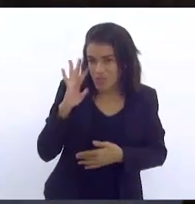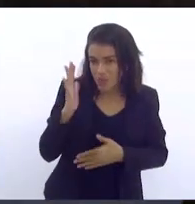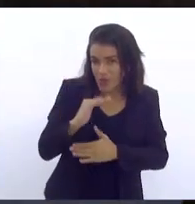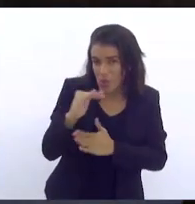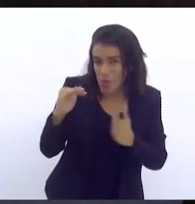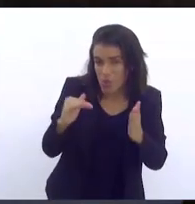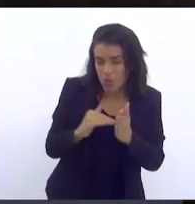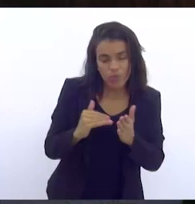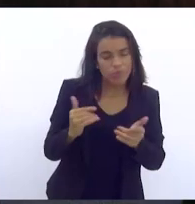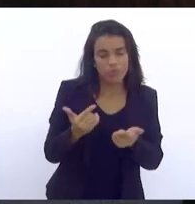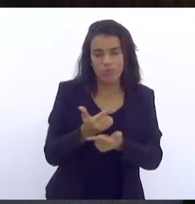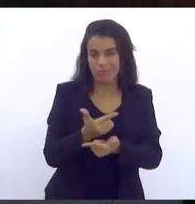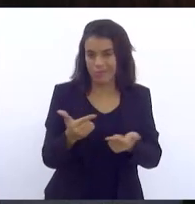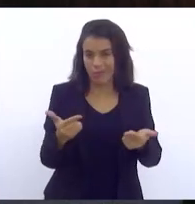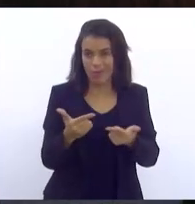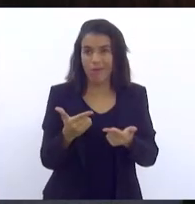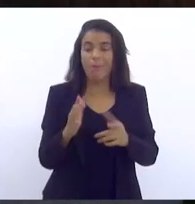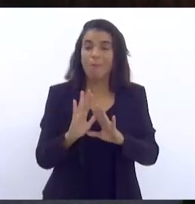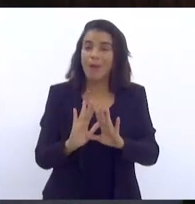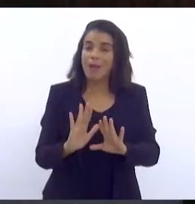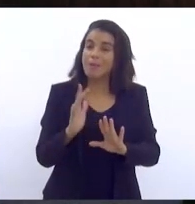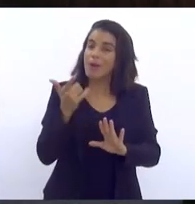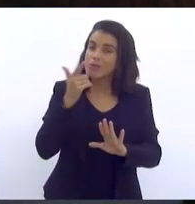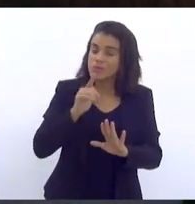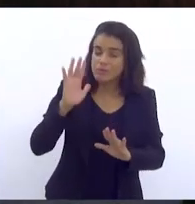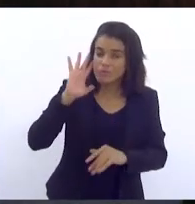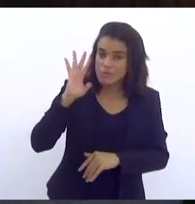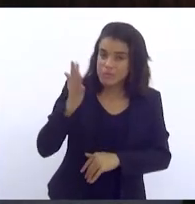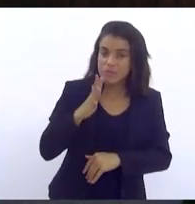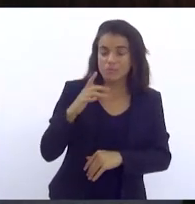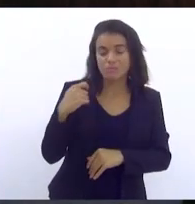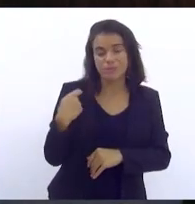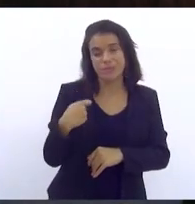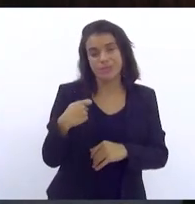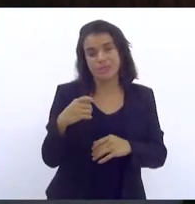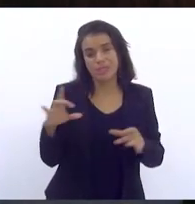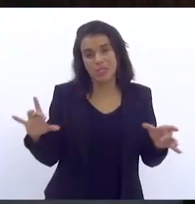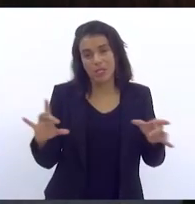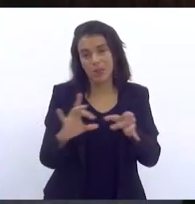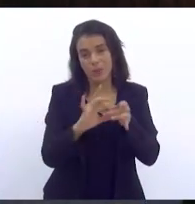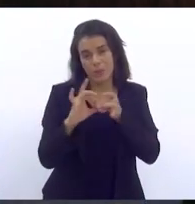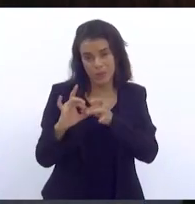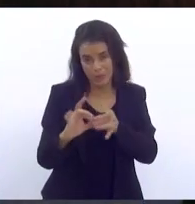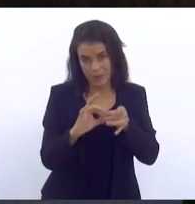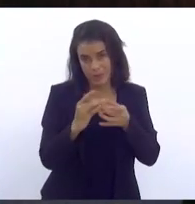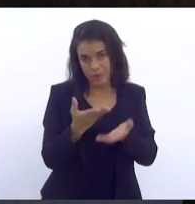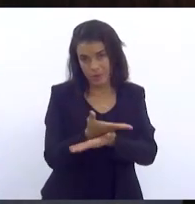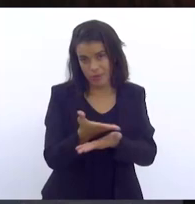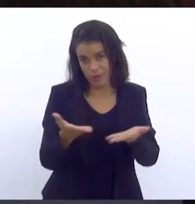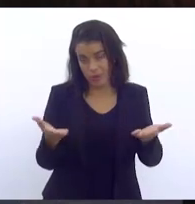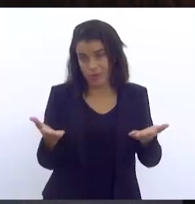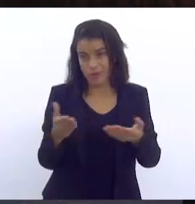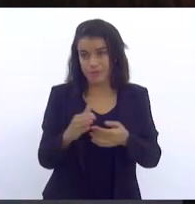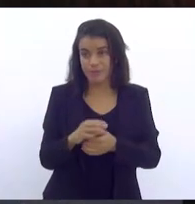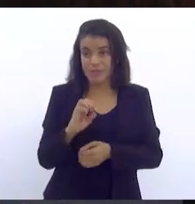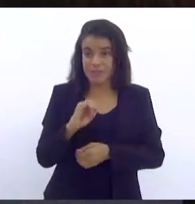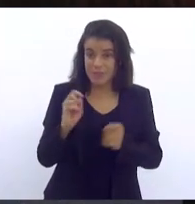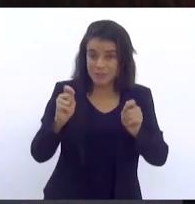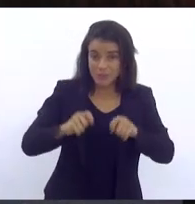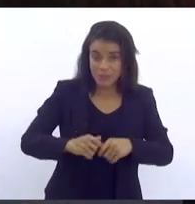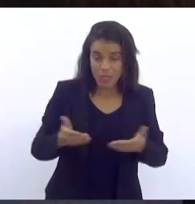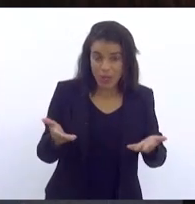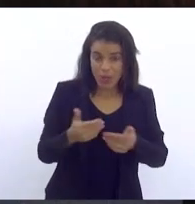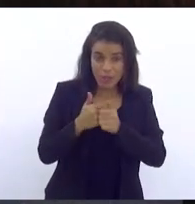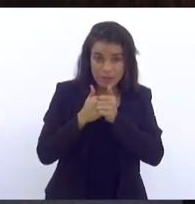agora e para que eles sejam resolvidos a gente precisa da força e da união de todos então se puder agora siga